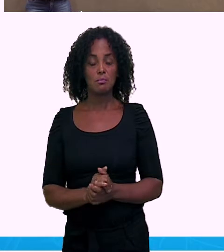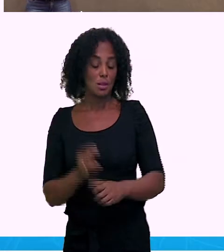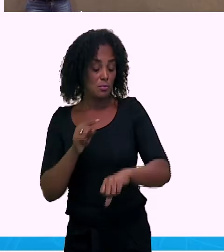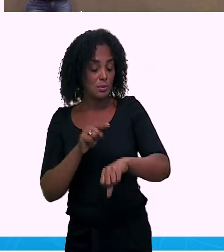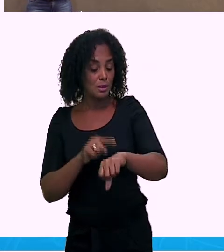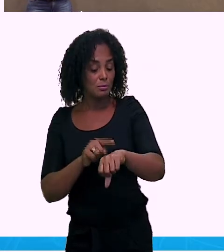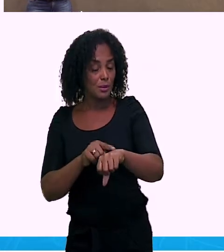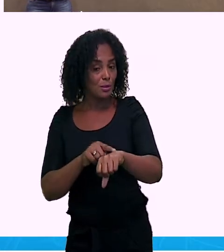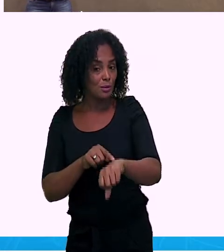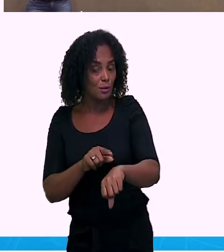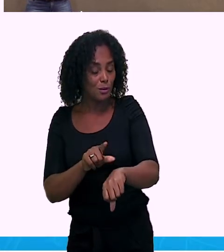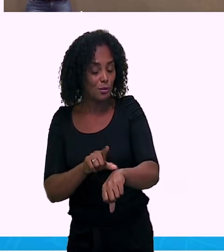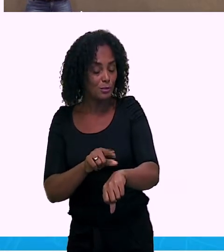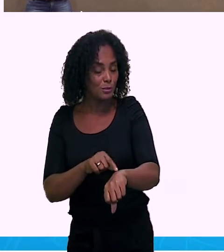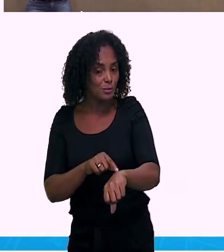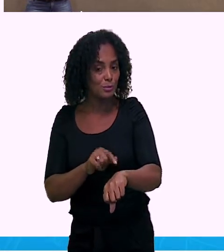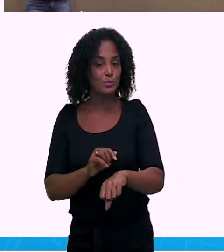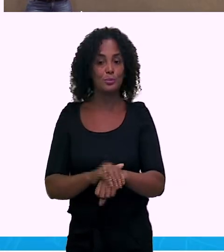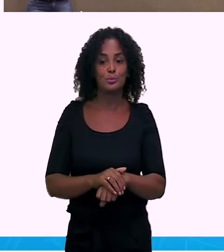relógio, a gente não tinha